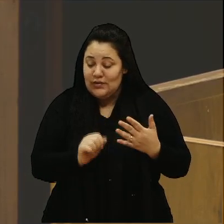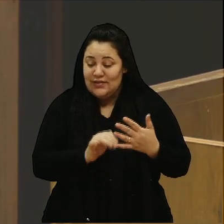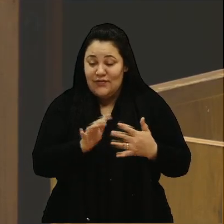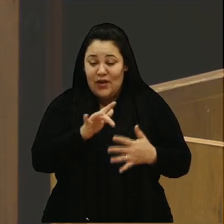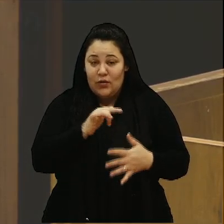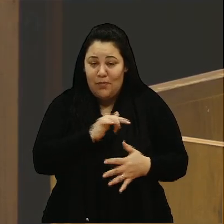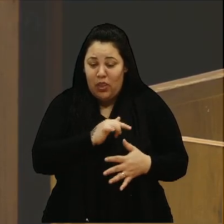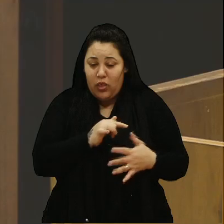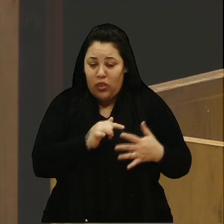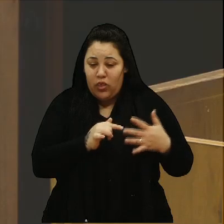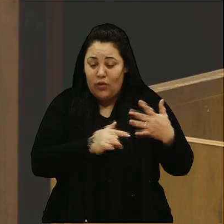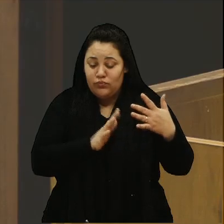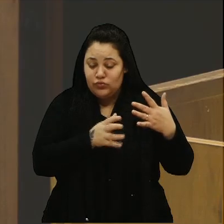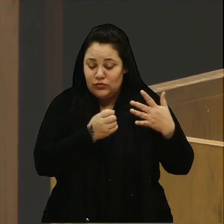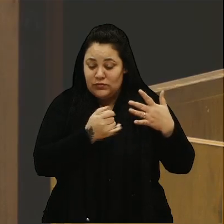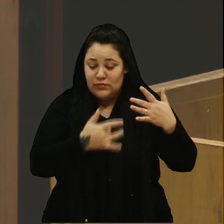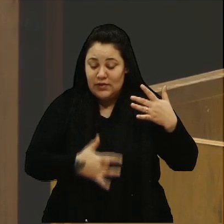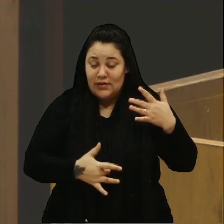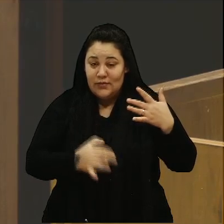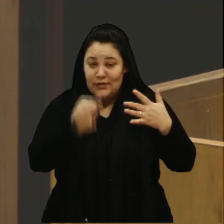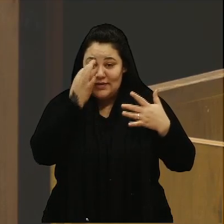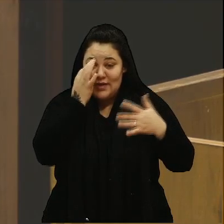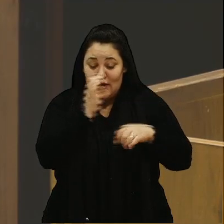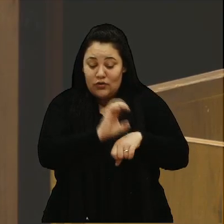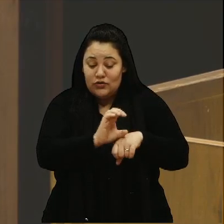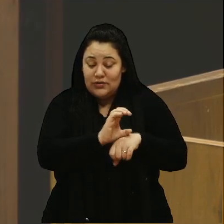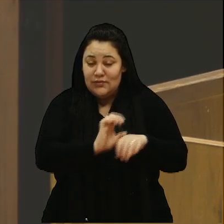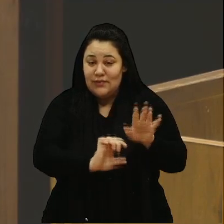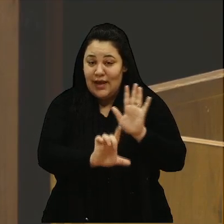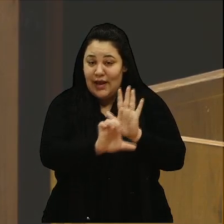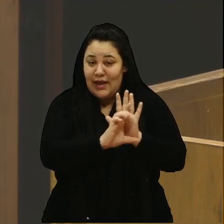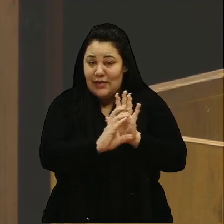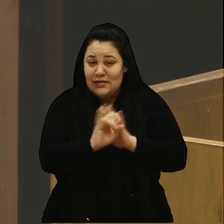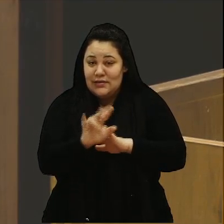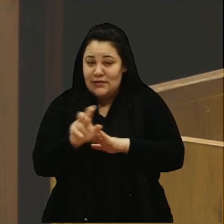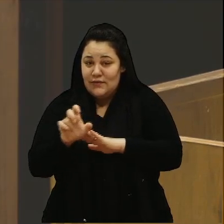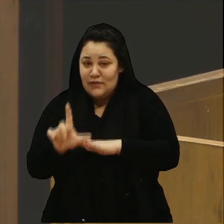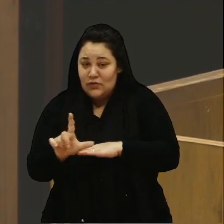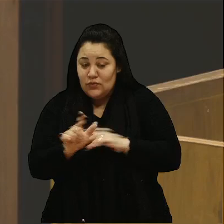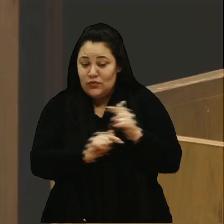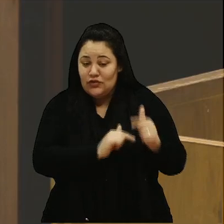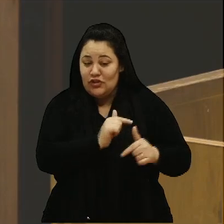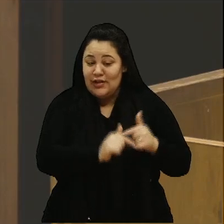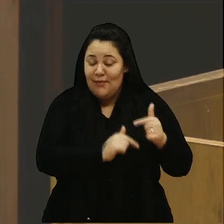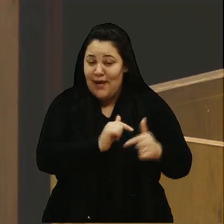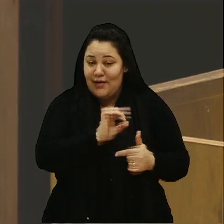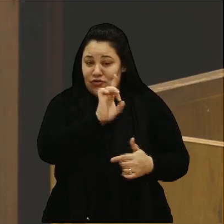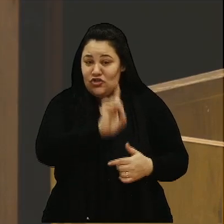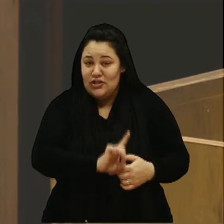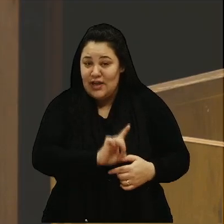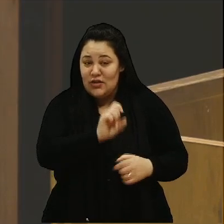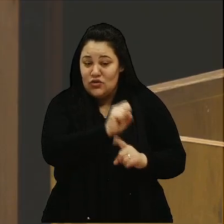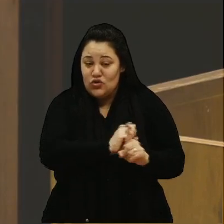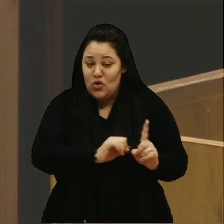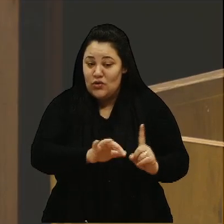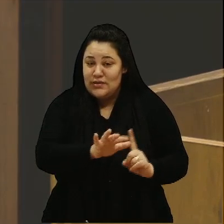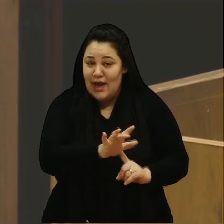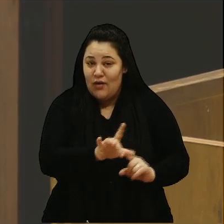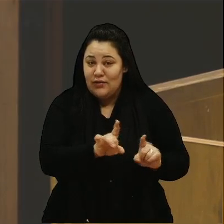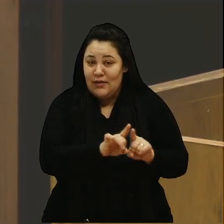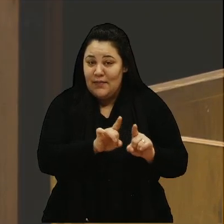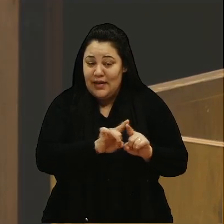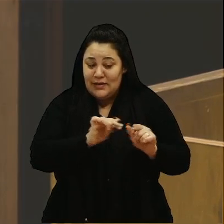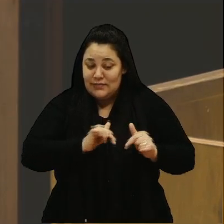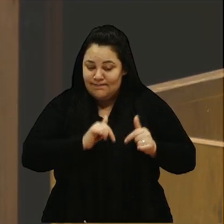Constituição, nas leis civis, nas leis trabalhistas, nos direitos sociais, nas ações de solidariedade,